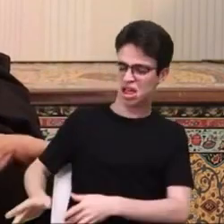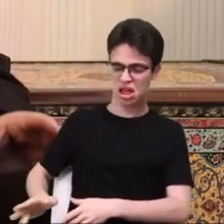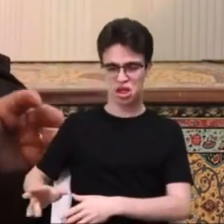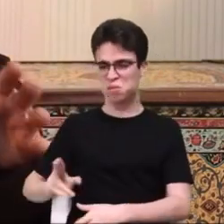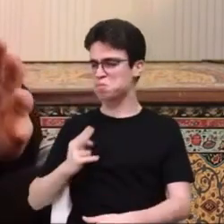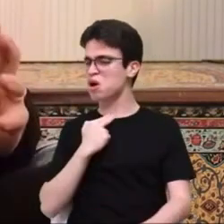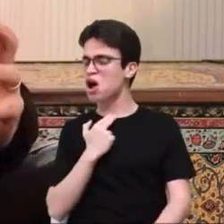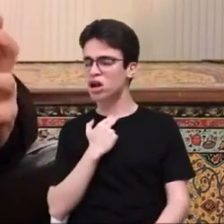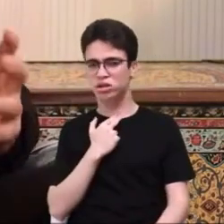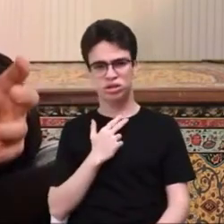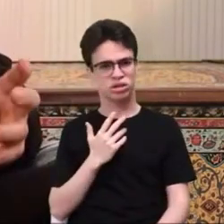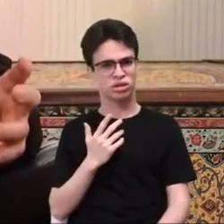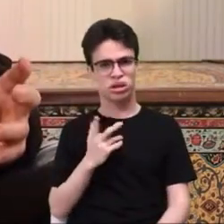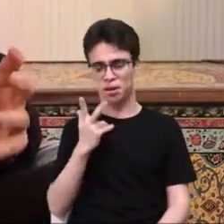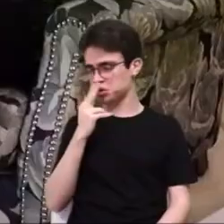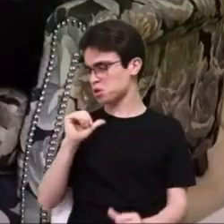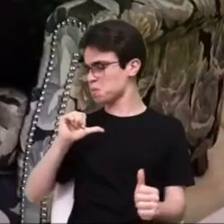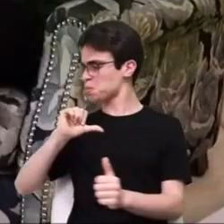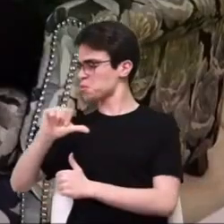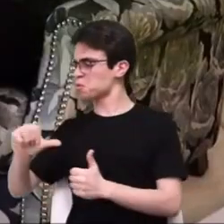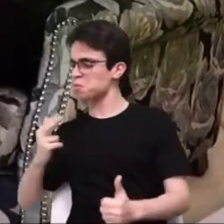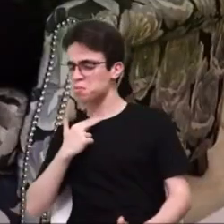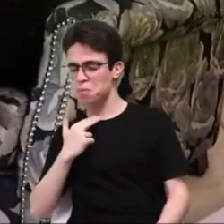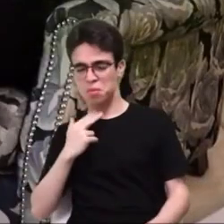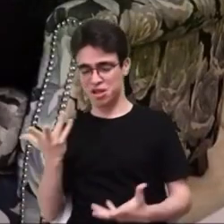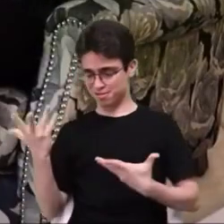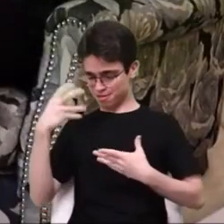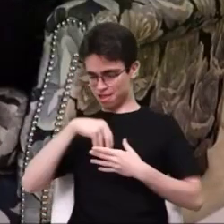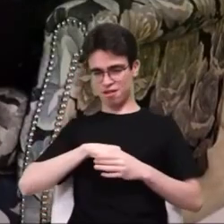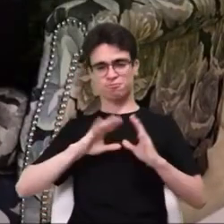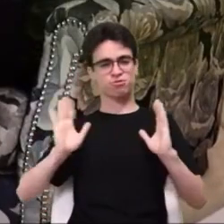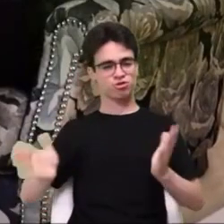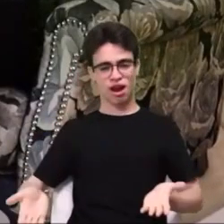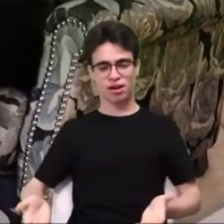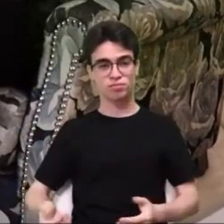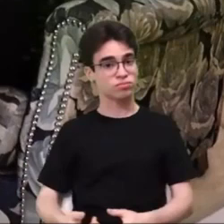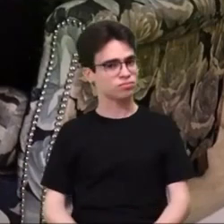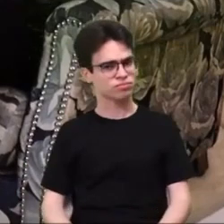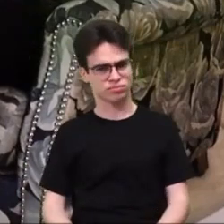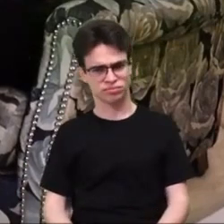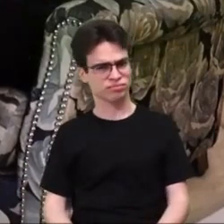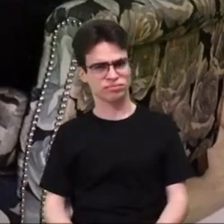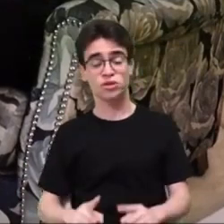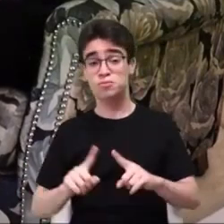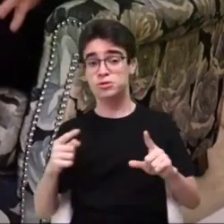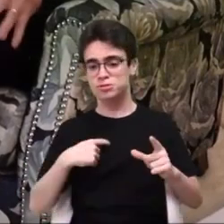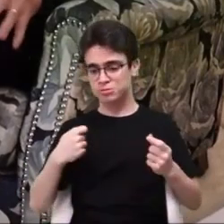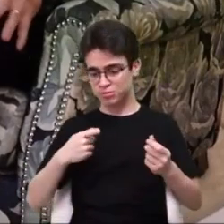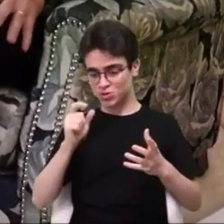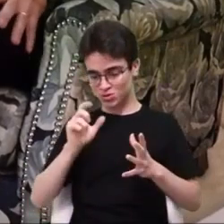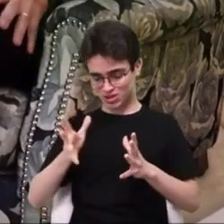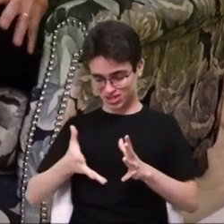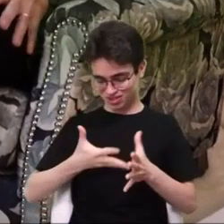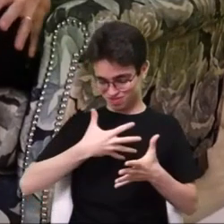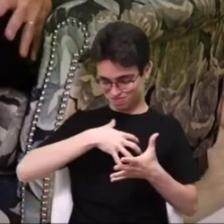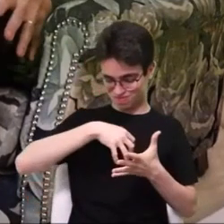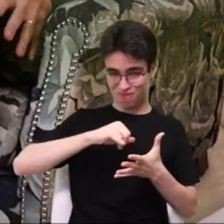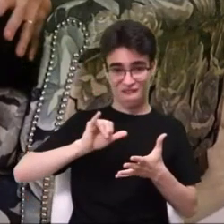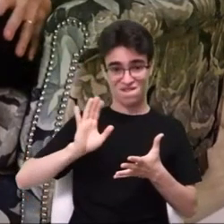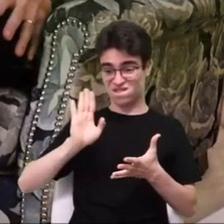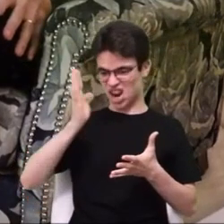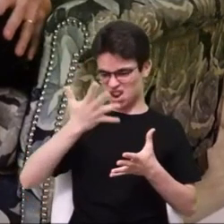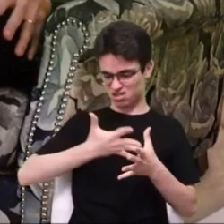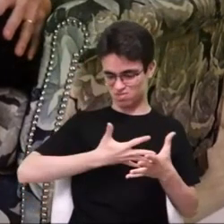atração. Você não tem como mudar isso, porque está dentro de você. Então eu precisei tirar esta